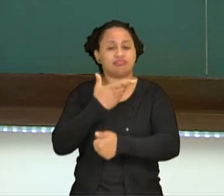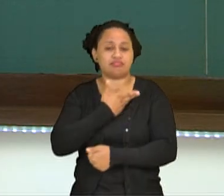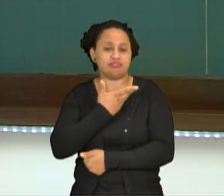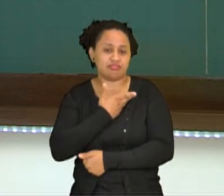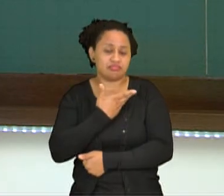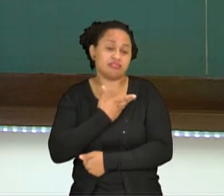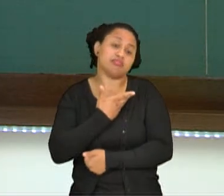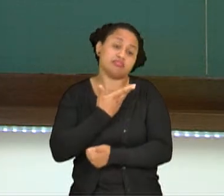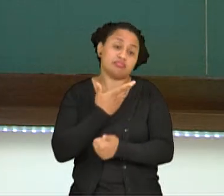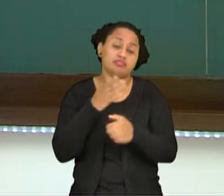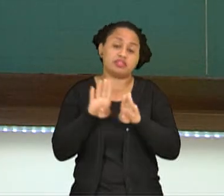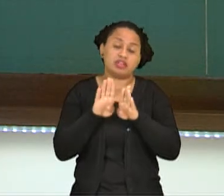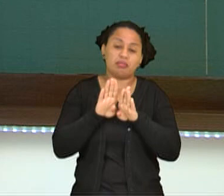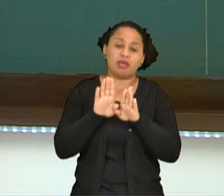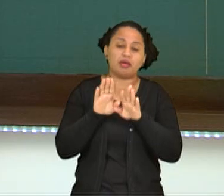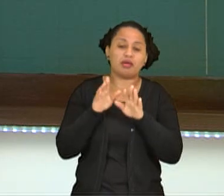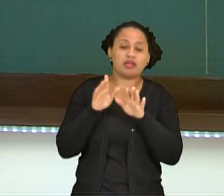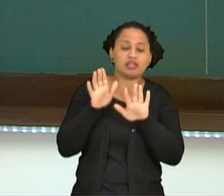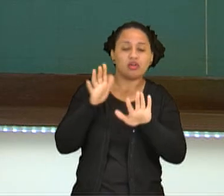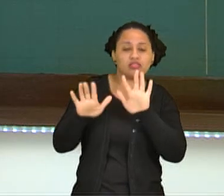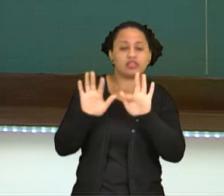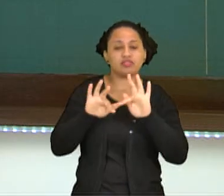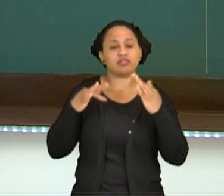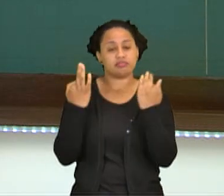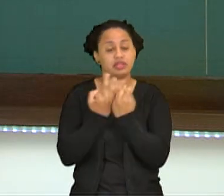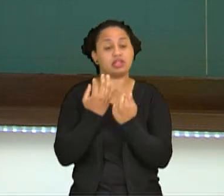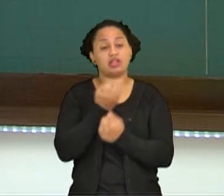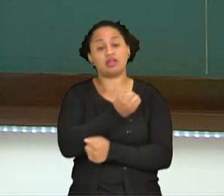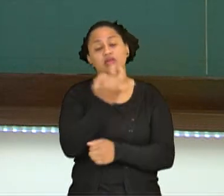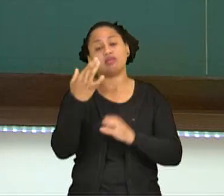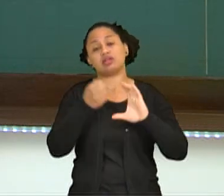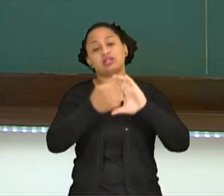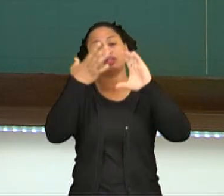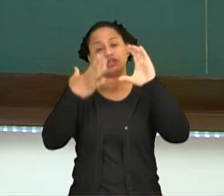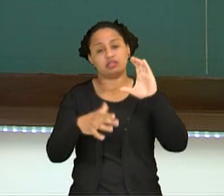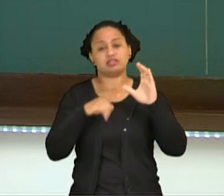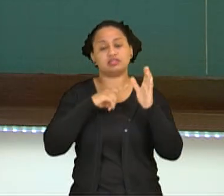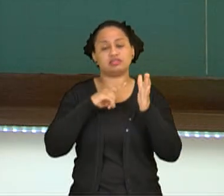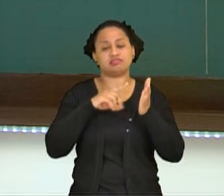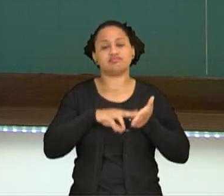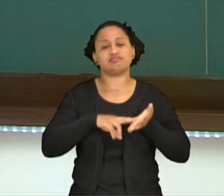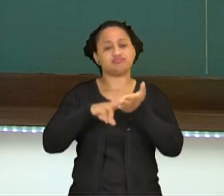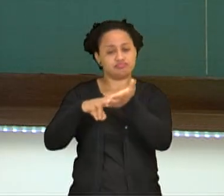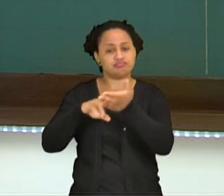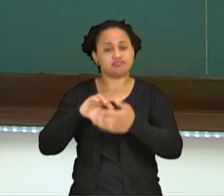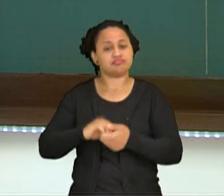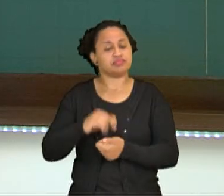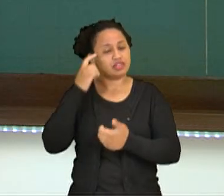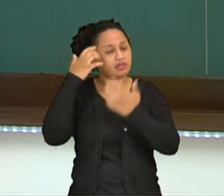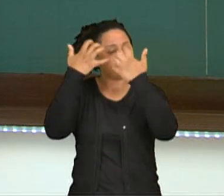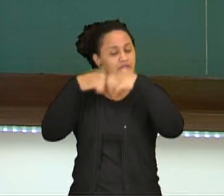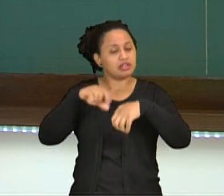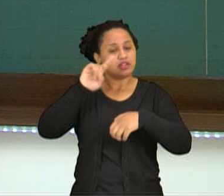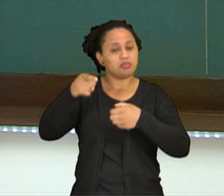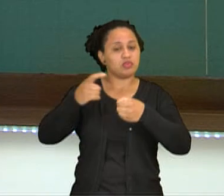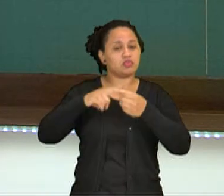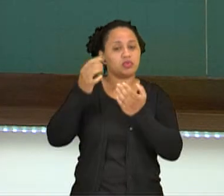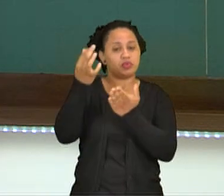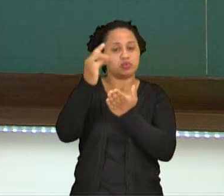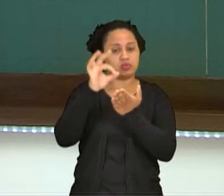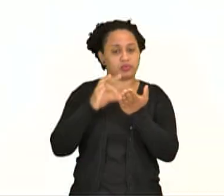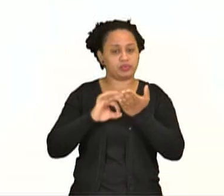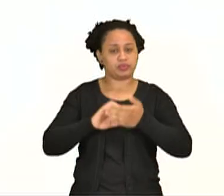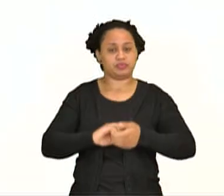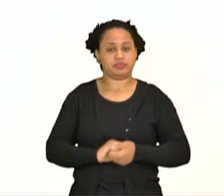mesmo parentesco, quais são então as características dessa carta? Pensa um pouquinho que eu volto já já comentando essa questão